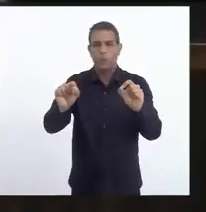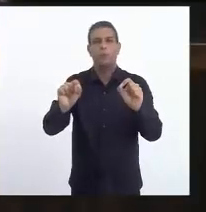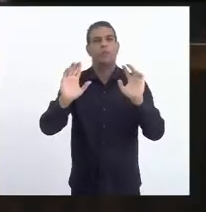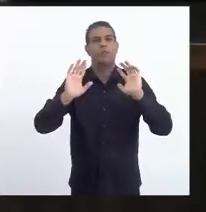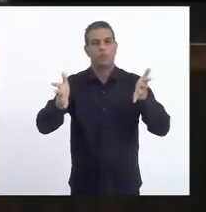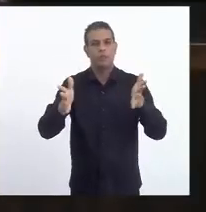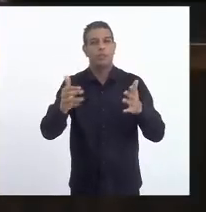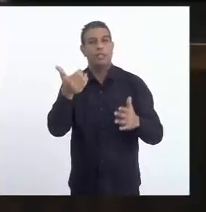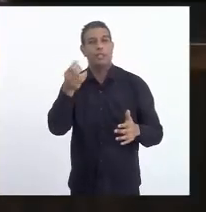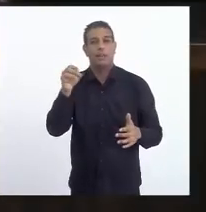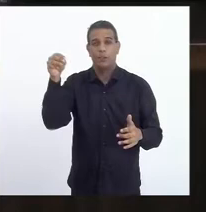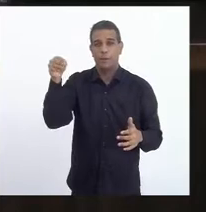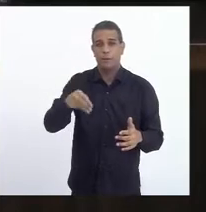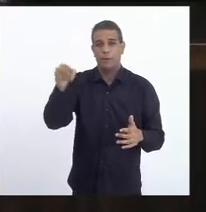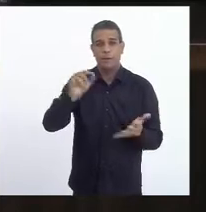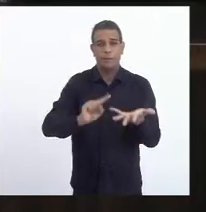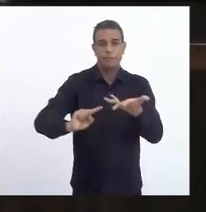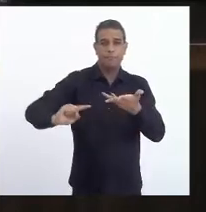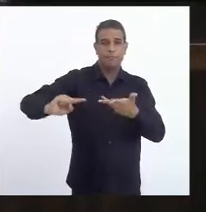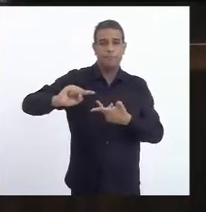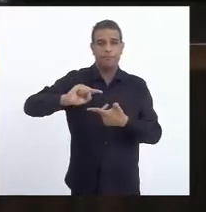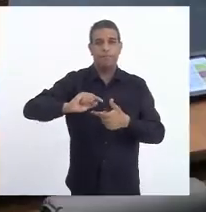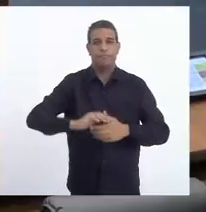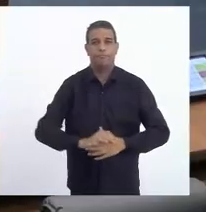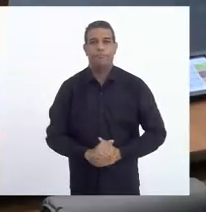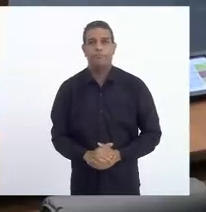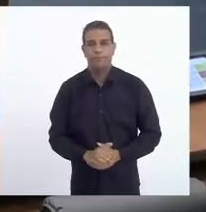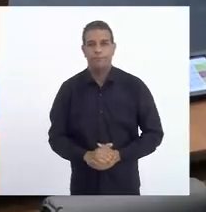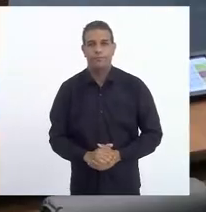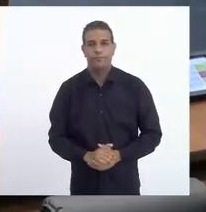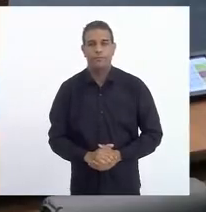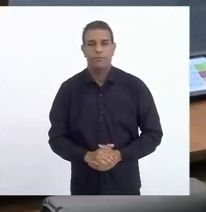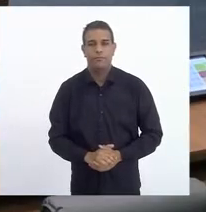excelência' e dispõe de dez minutos no tempo regimental